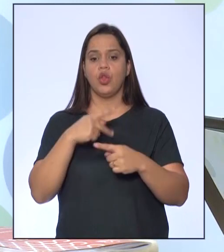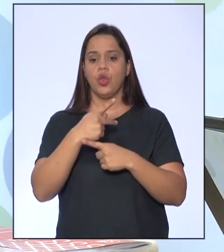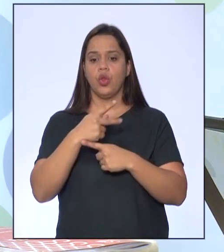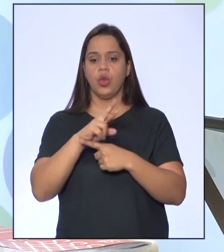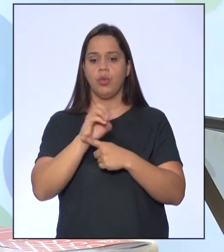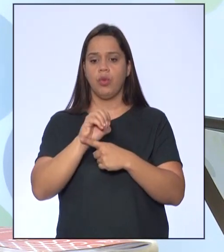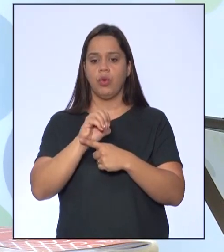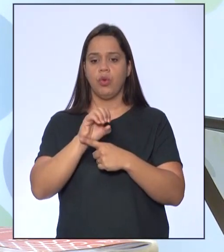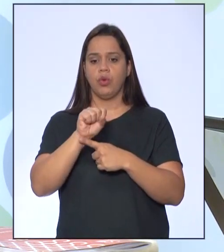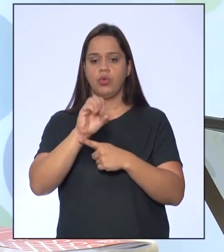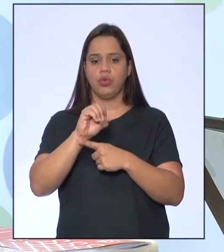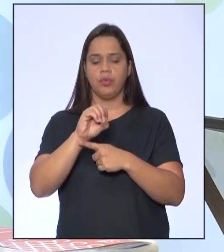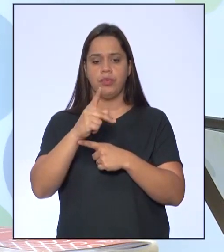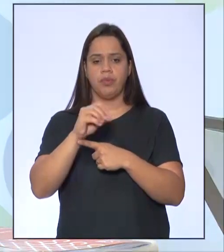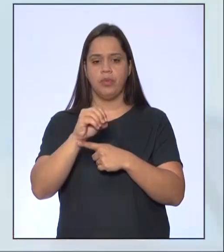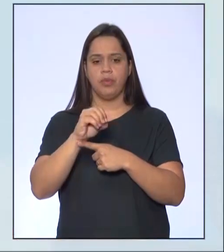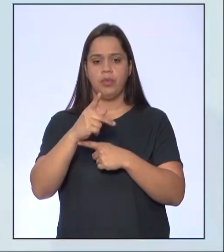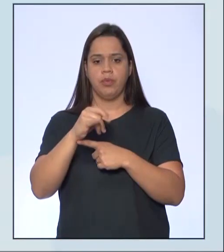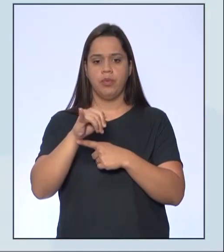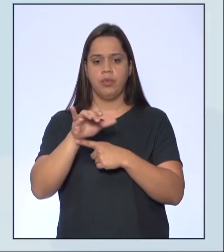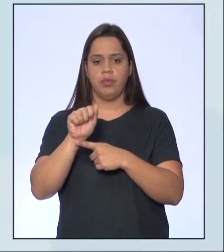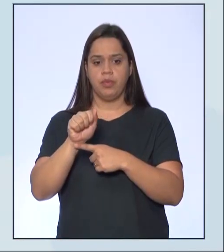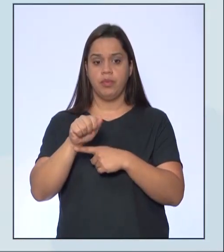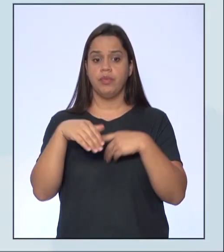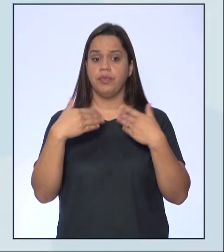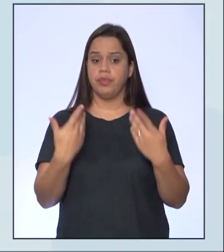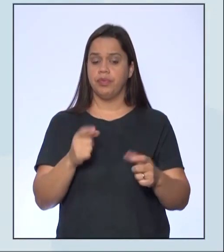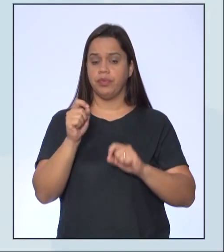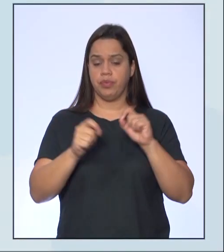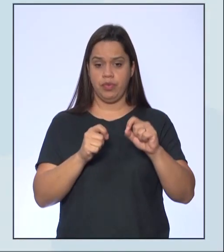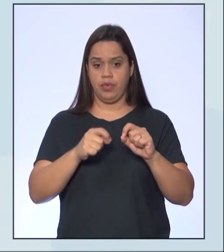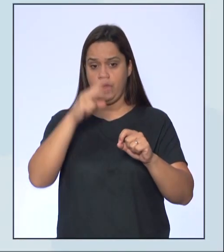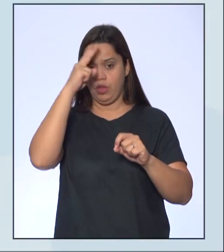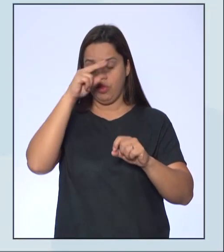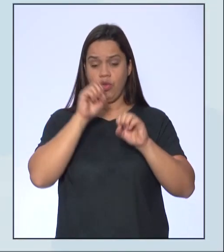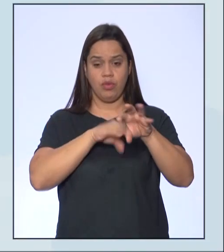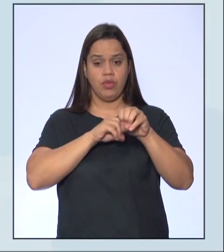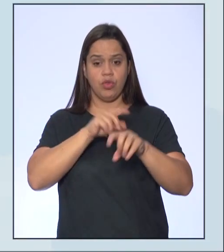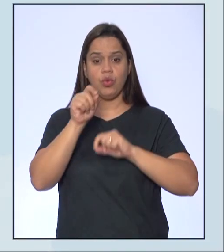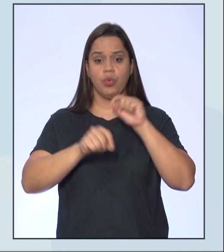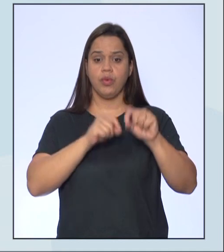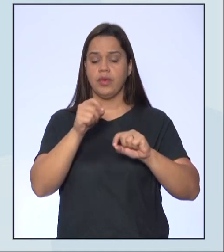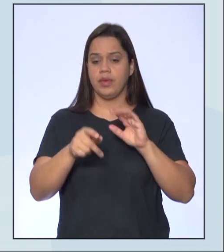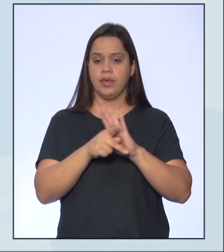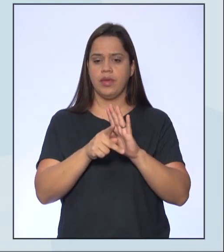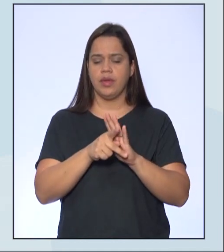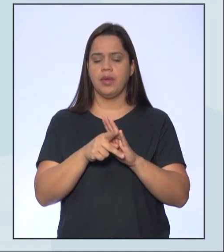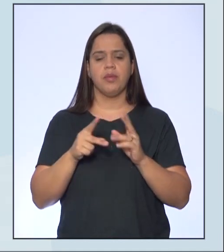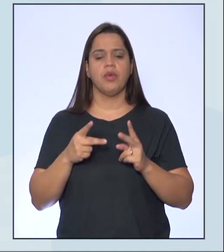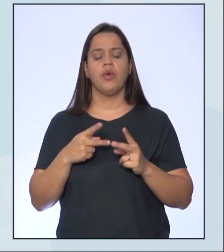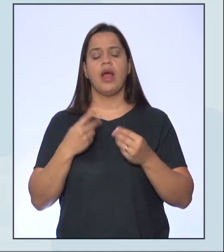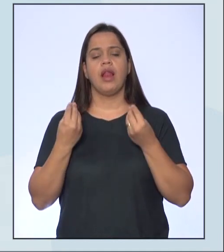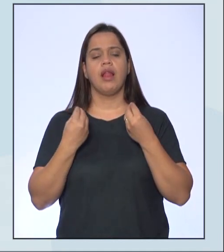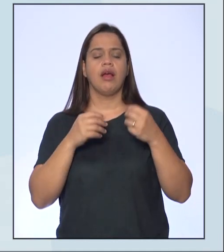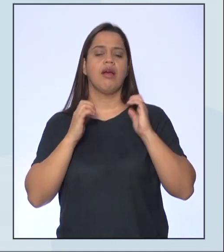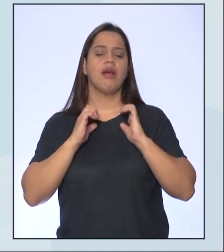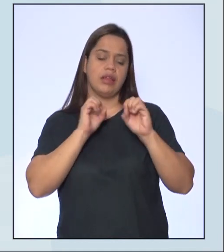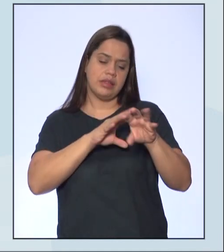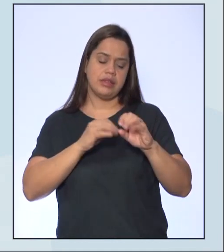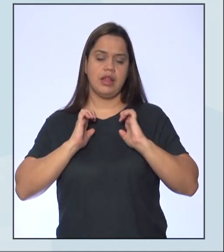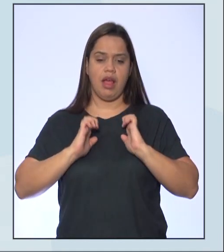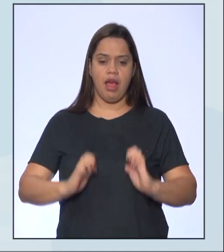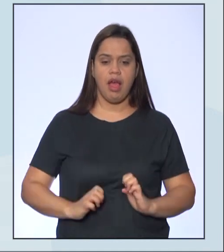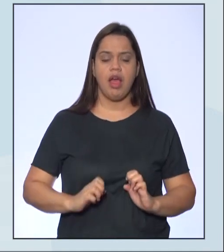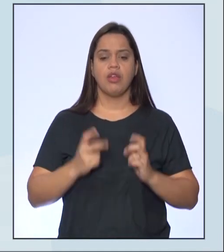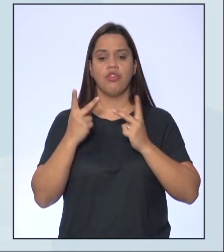prosopopeia. Vamos lá. As fábulas costumam veicular o quê? Ensinamentos, certo? Elas dão valores éticos, valores